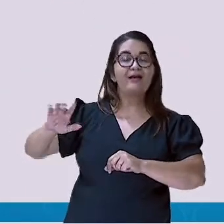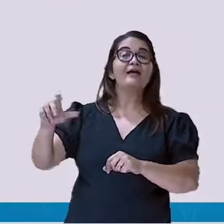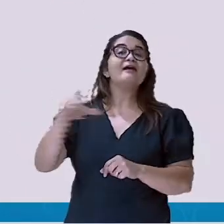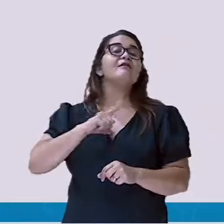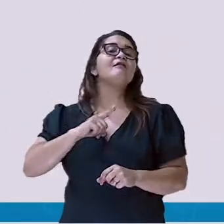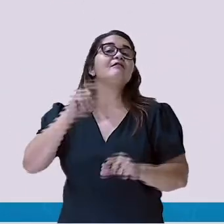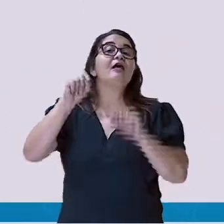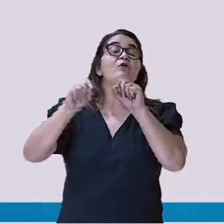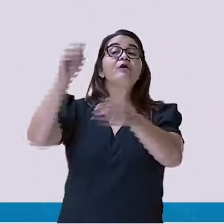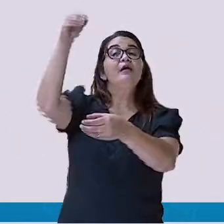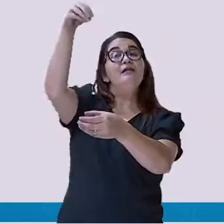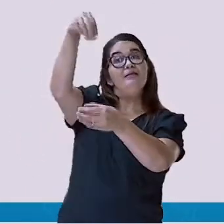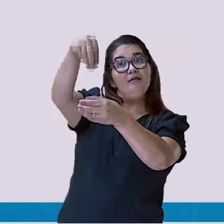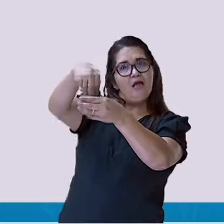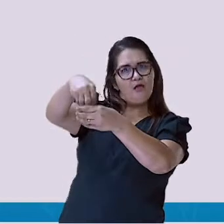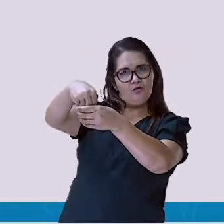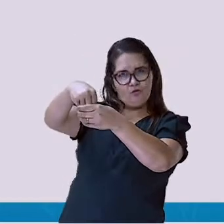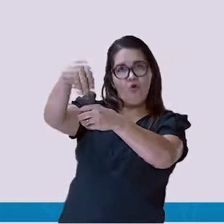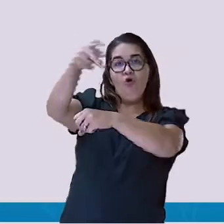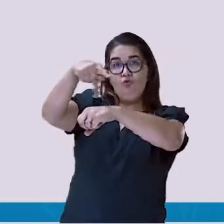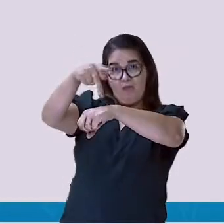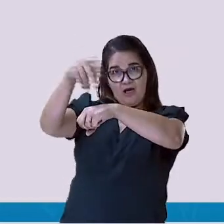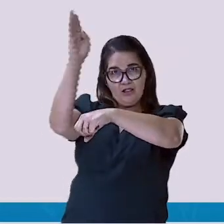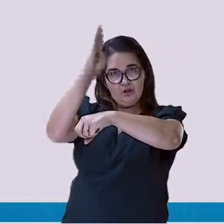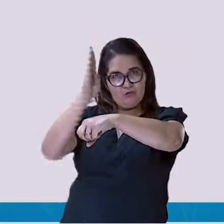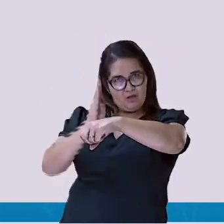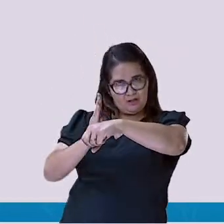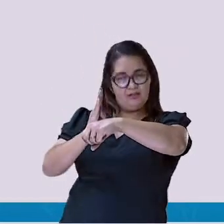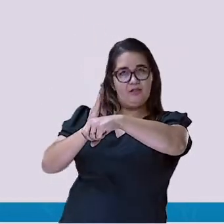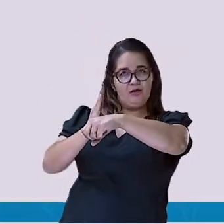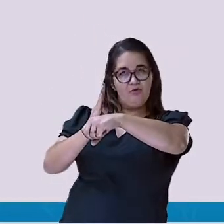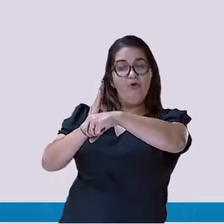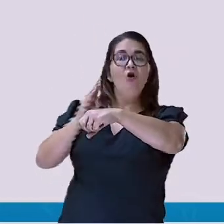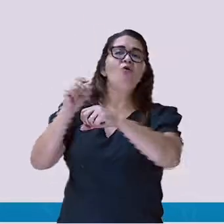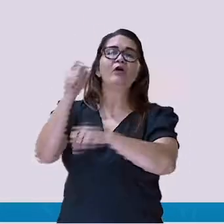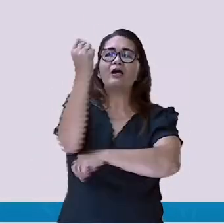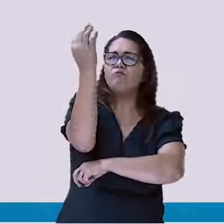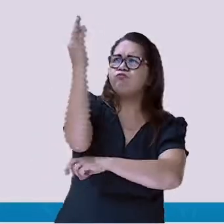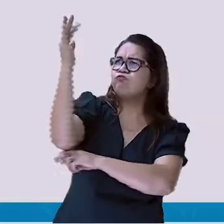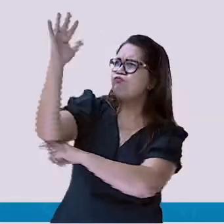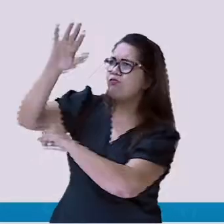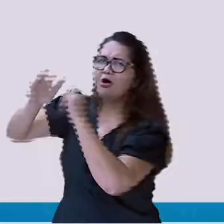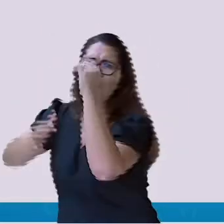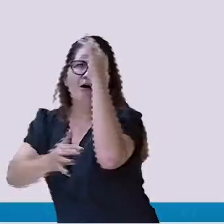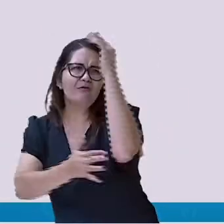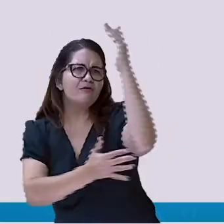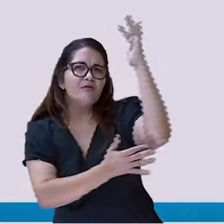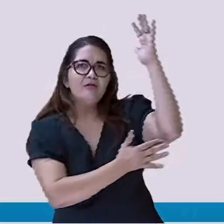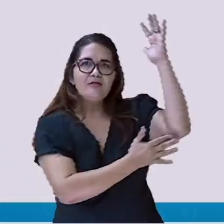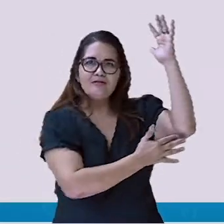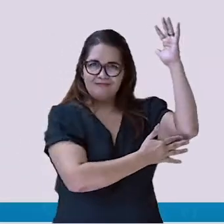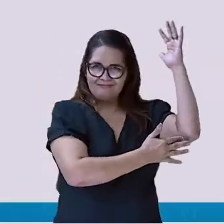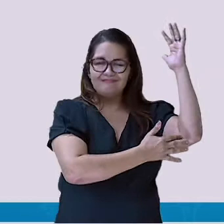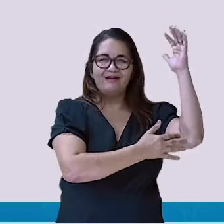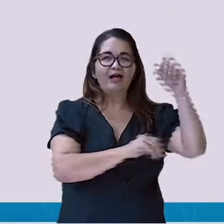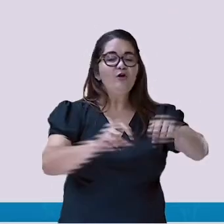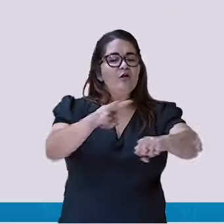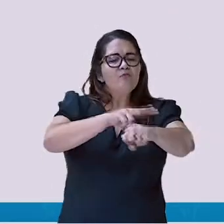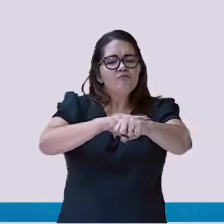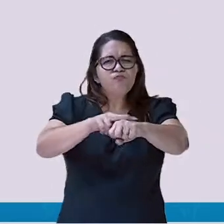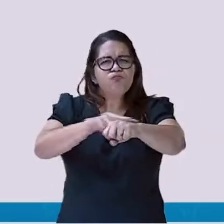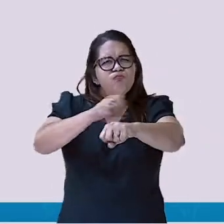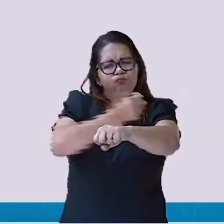Por ser tão grande como é o país, o Brasil, a gente tem áreas diferentes, onde